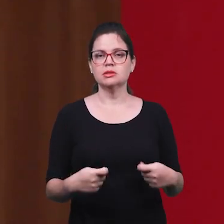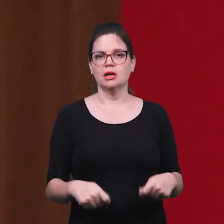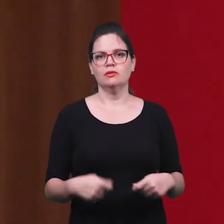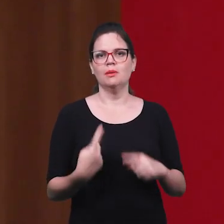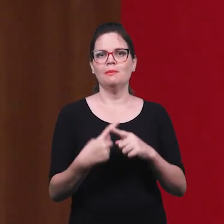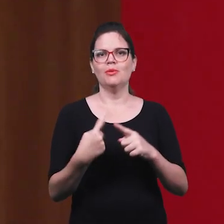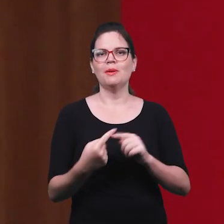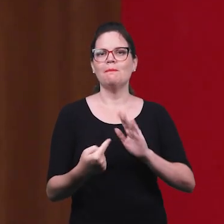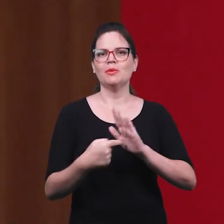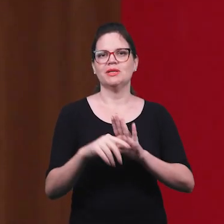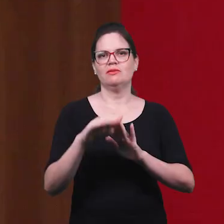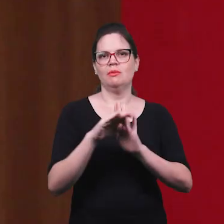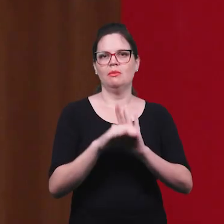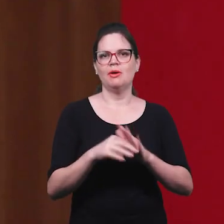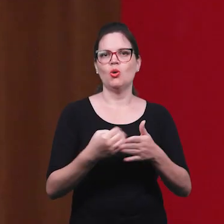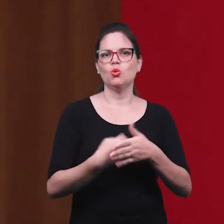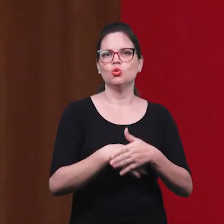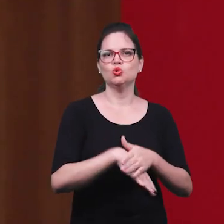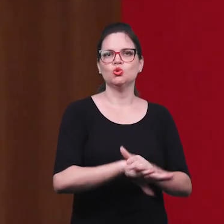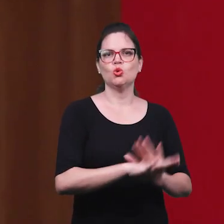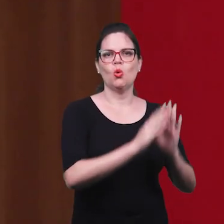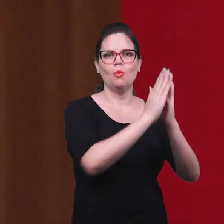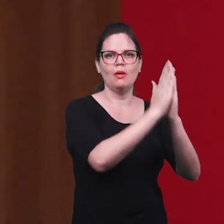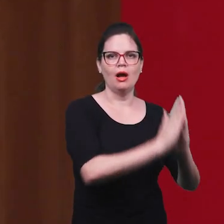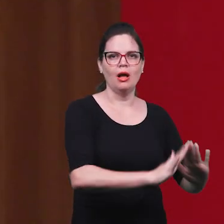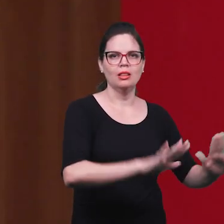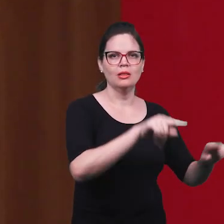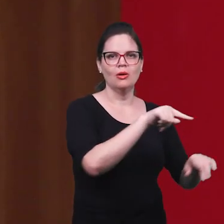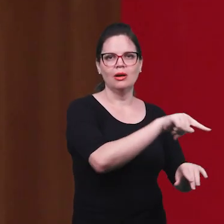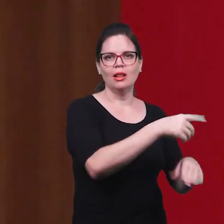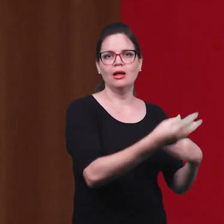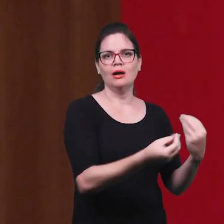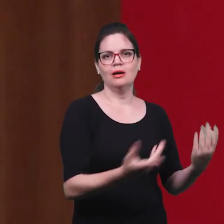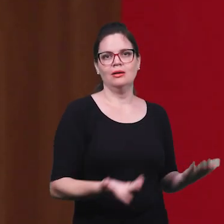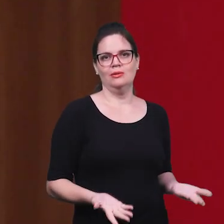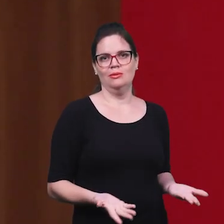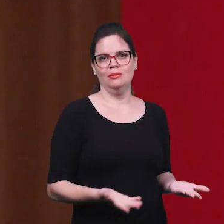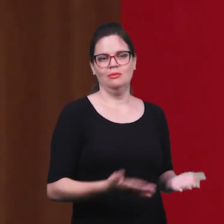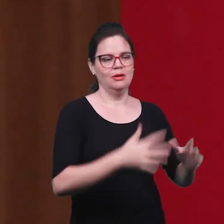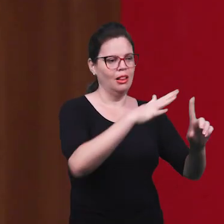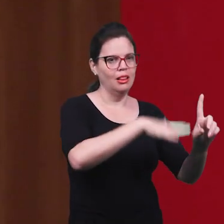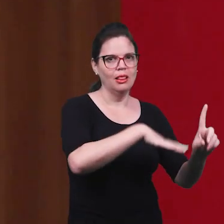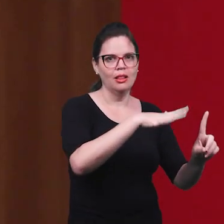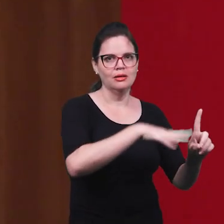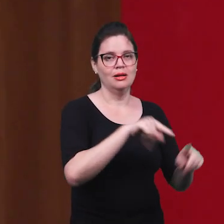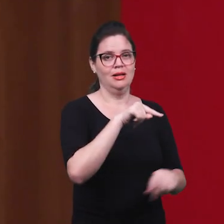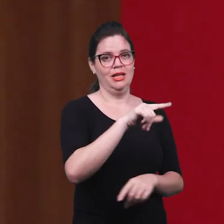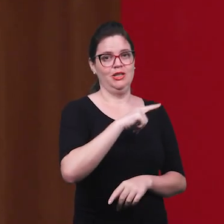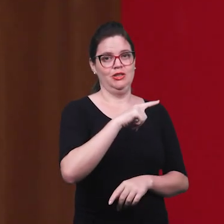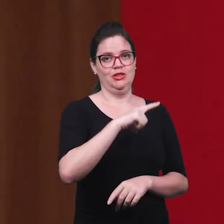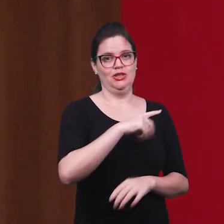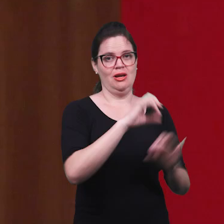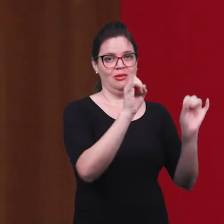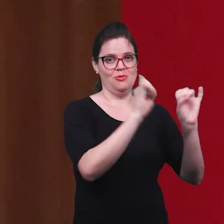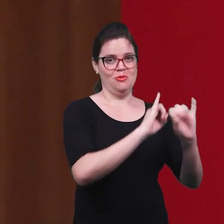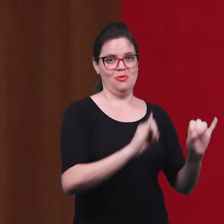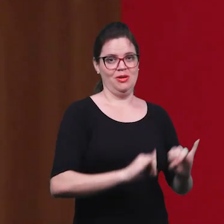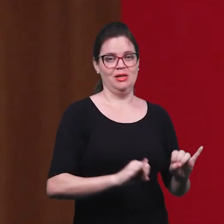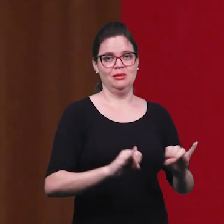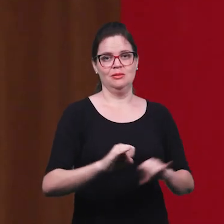costumes de adoração. Ali um dos principais deuses dos amorreus era Moloque. E